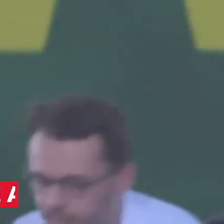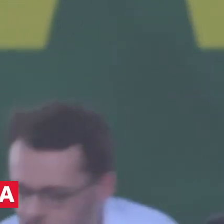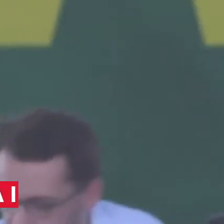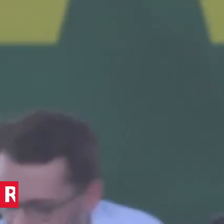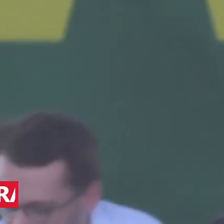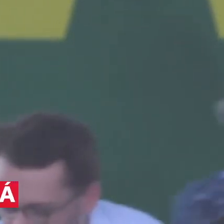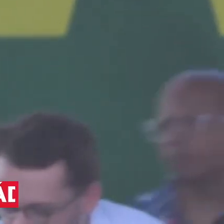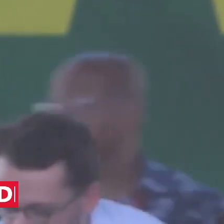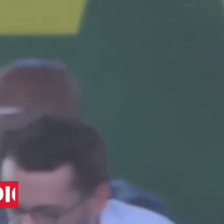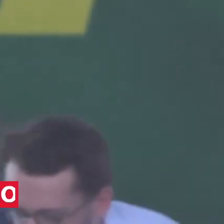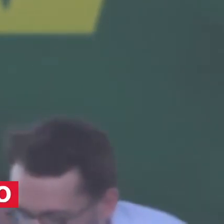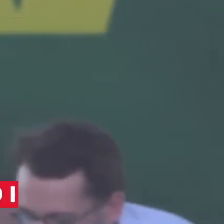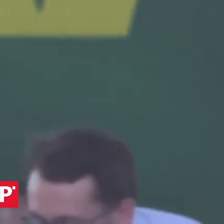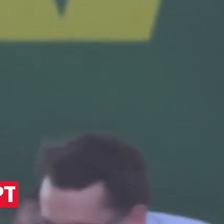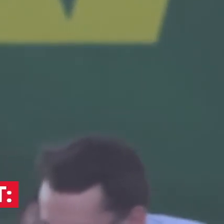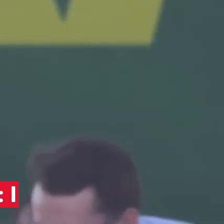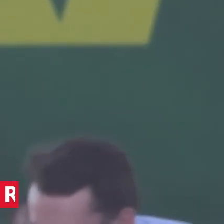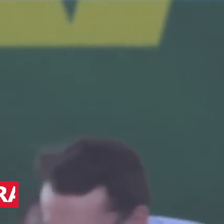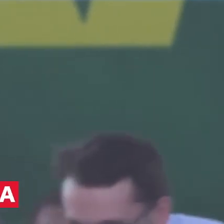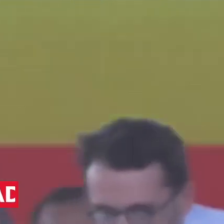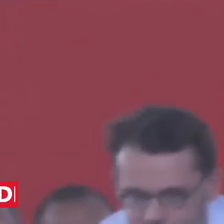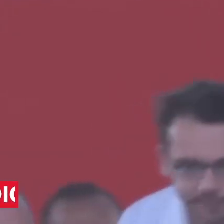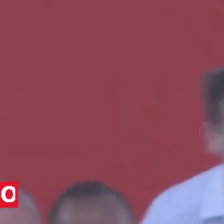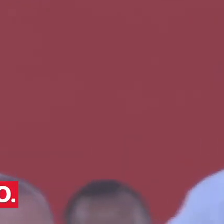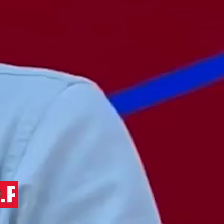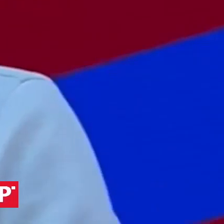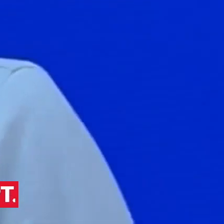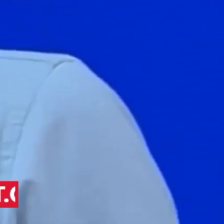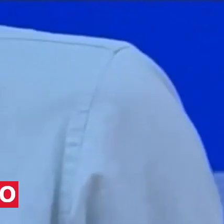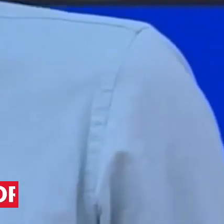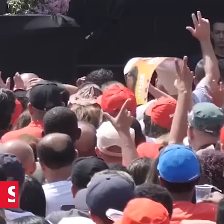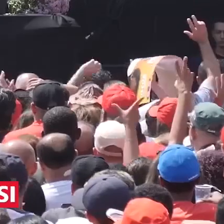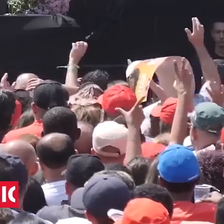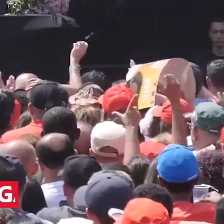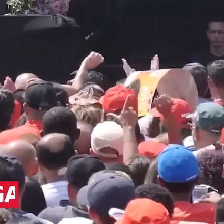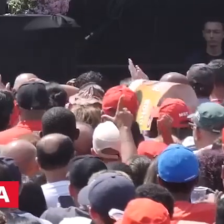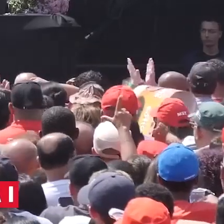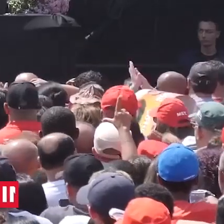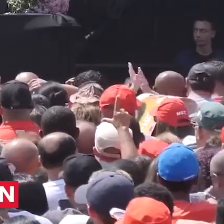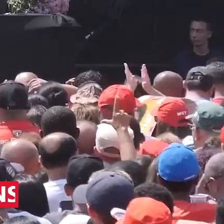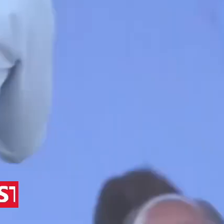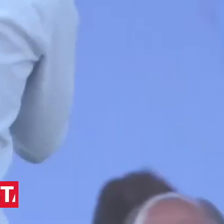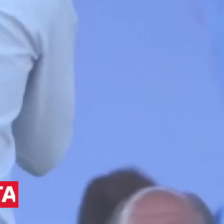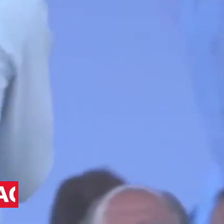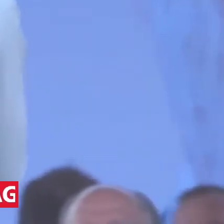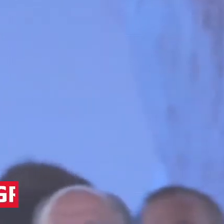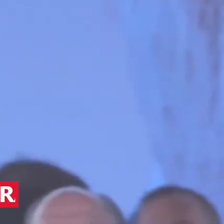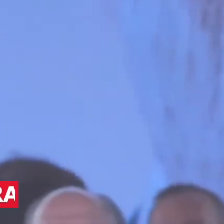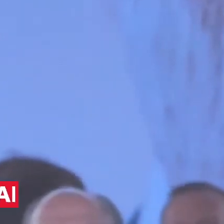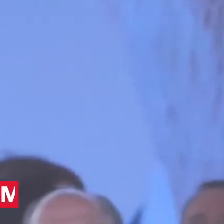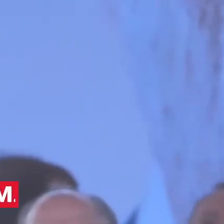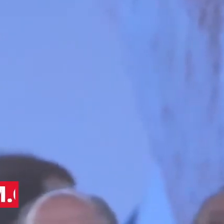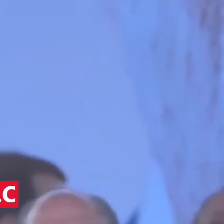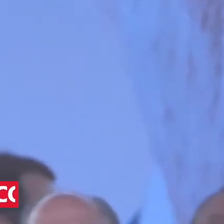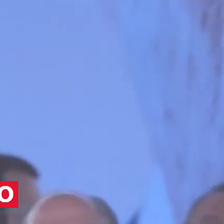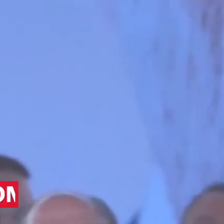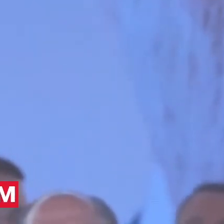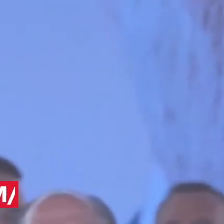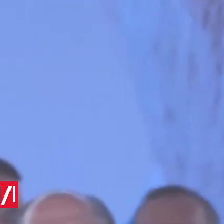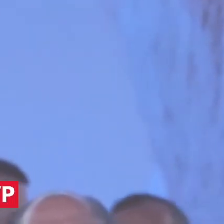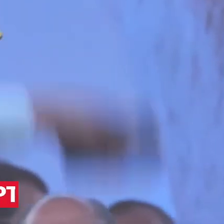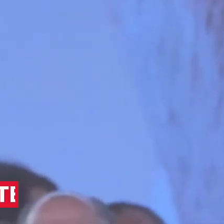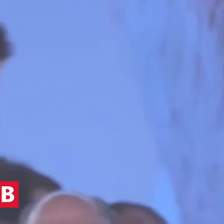induziram a sociedade brasileira e induziram a imprensa brasileira a vender as mentiras que eles contavam como se fosse verdade. Eu